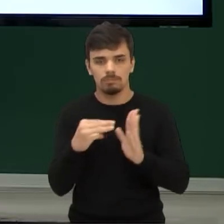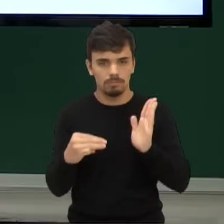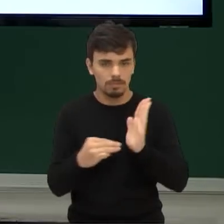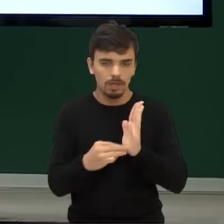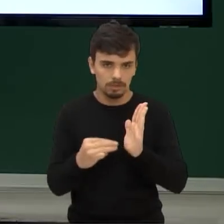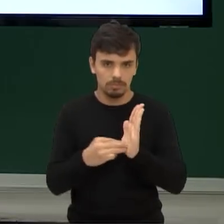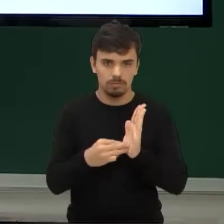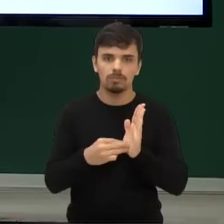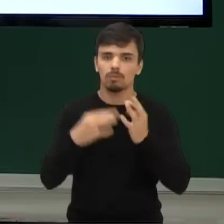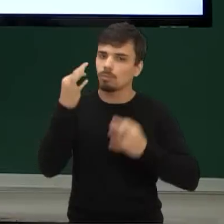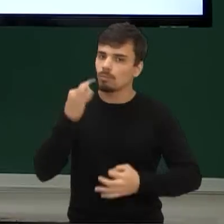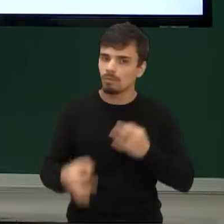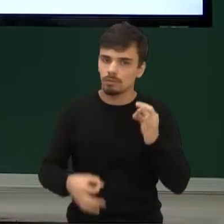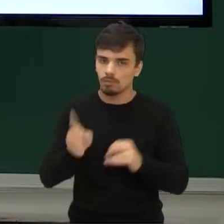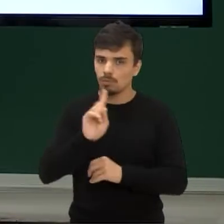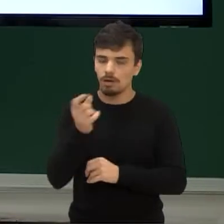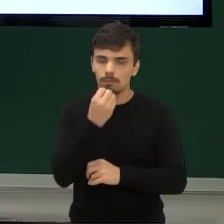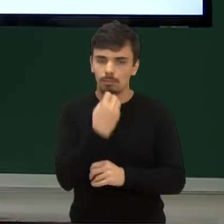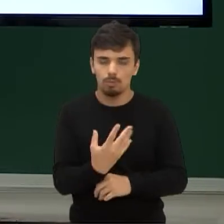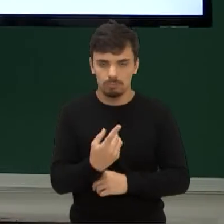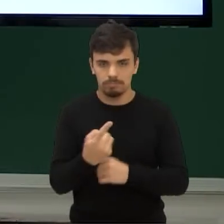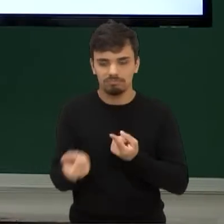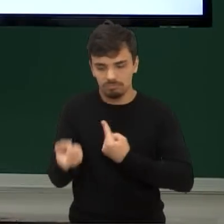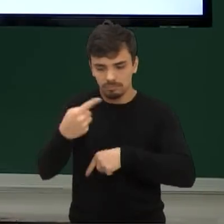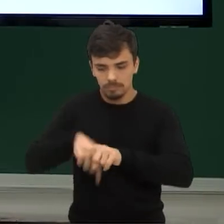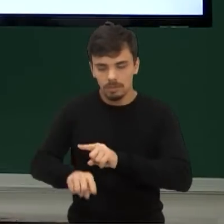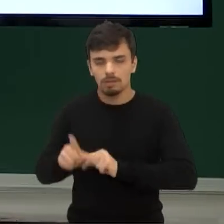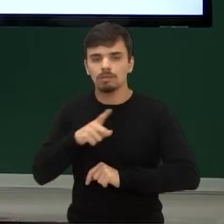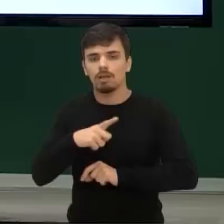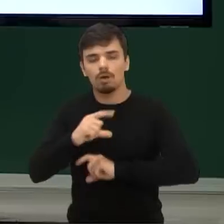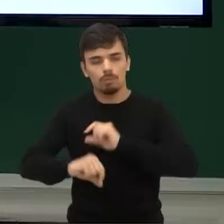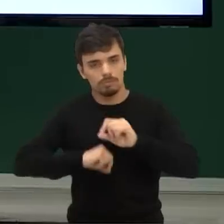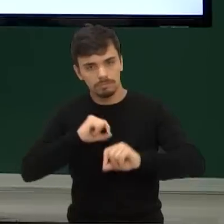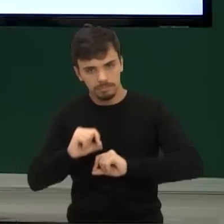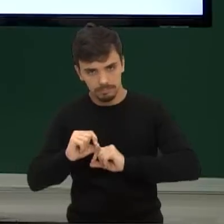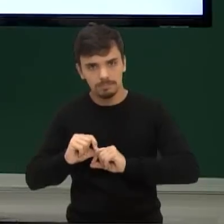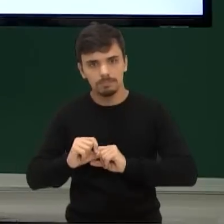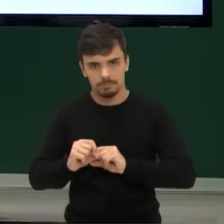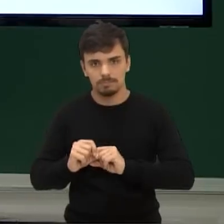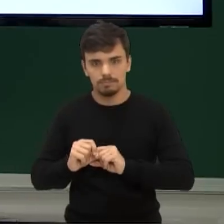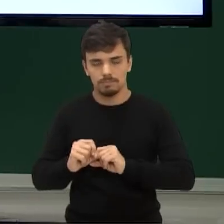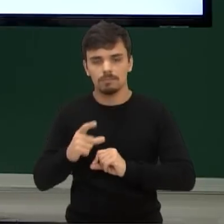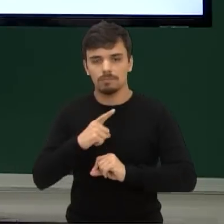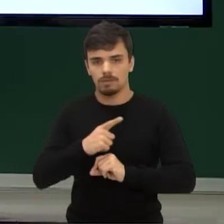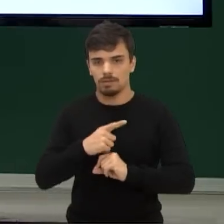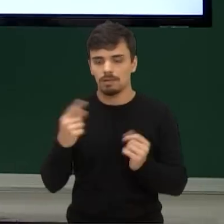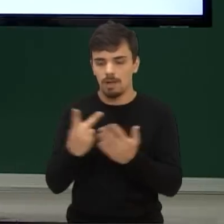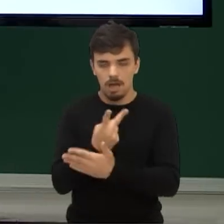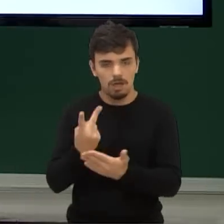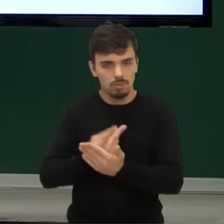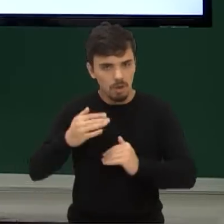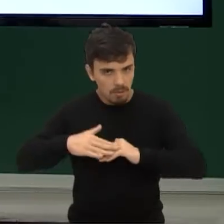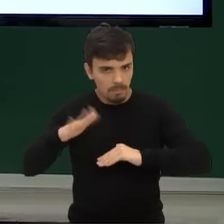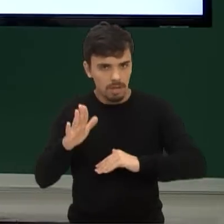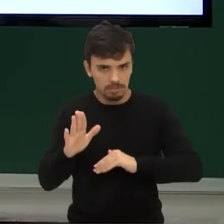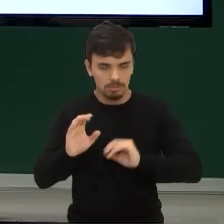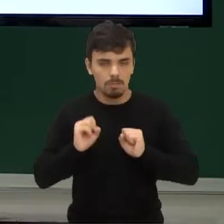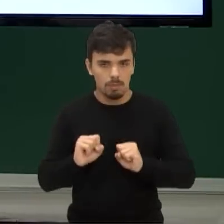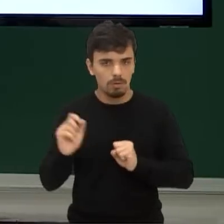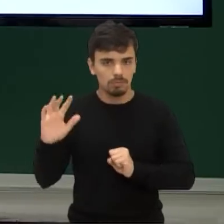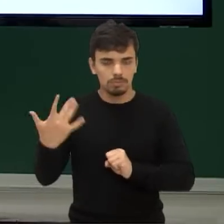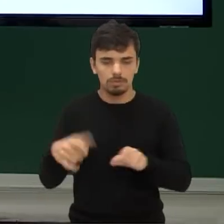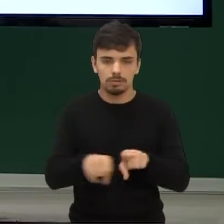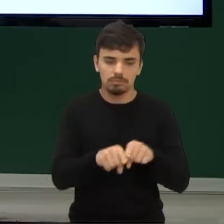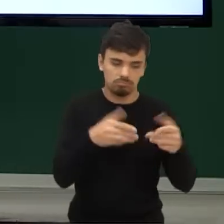são eficientes, pelo contrário, eles têm um alto índice, né, de chances aí de falha, certo? Enquanto que os